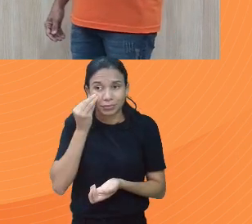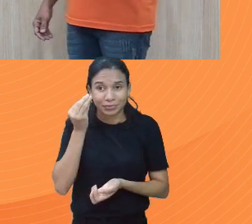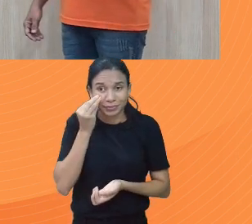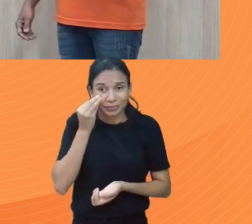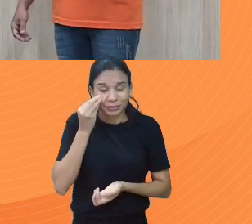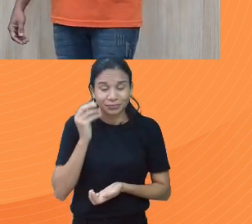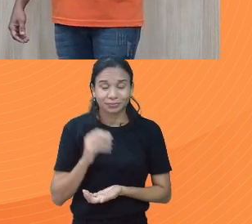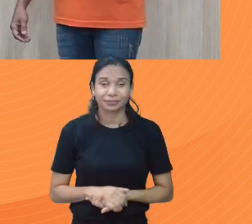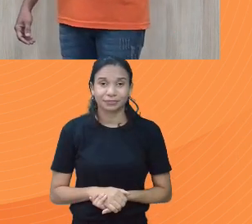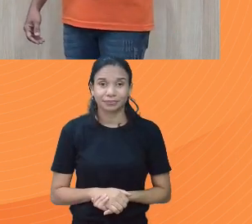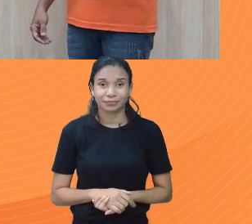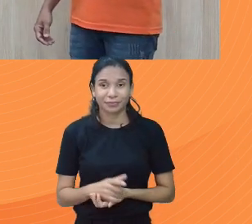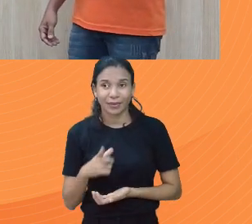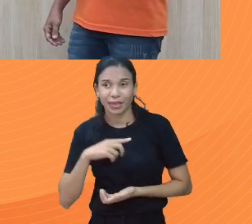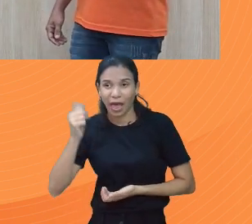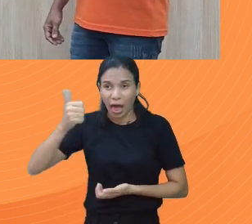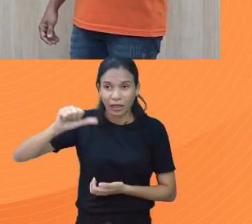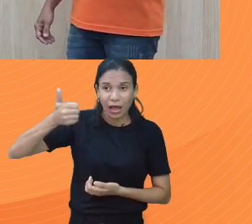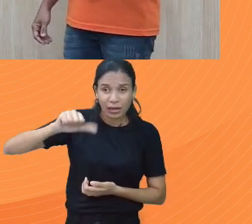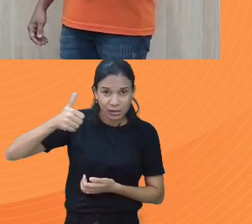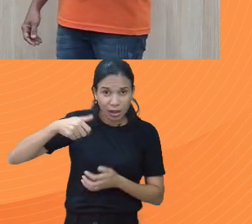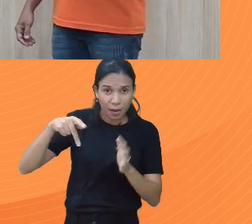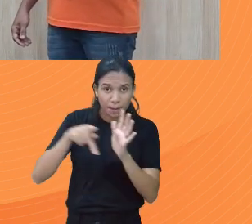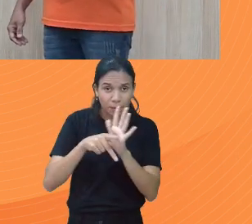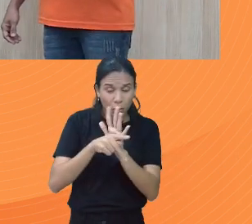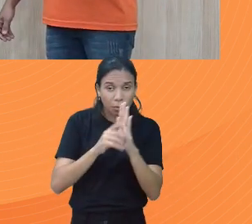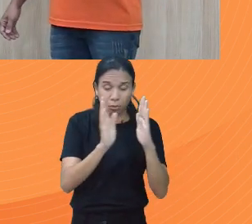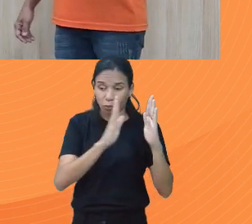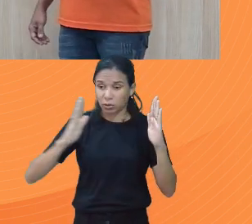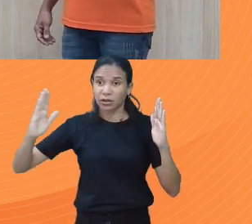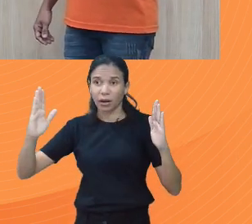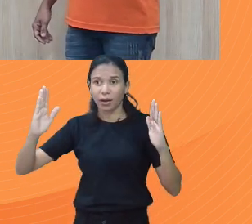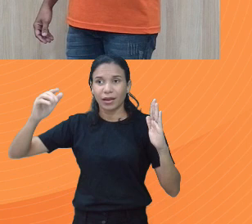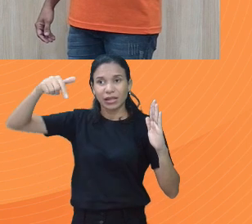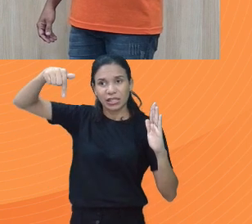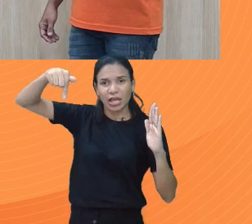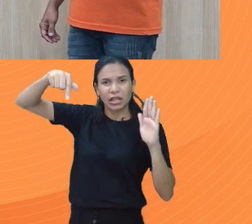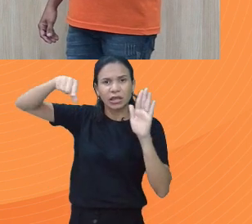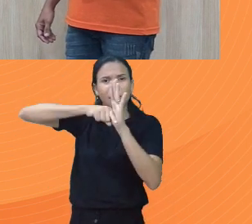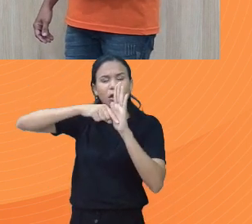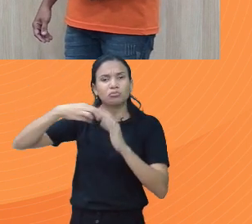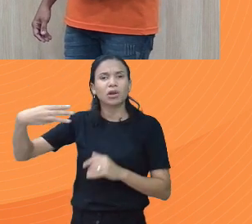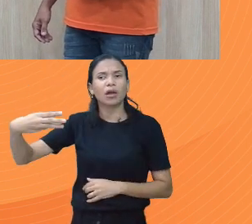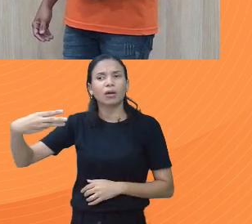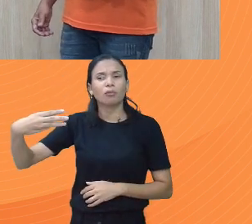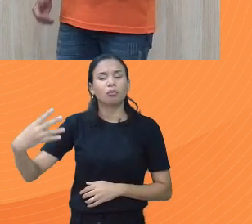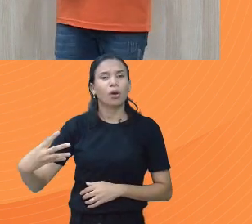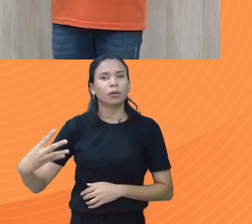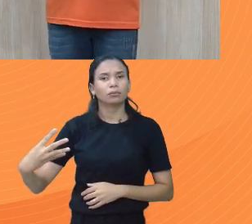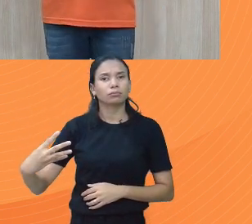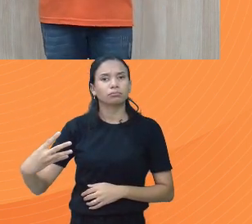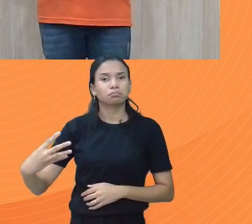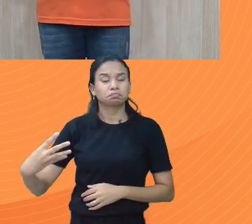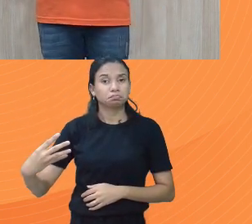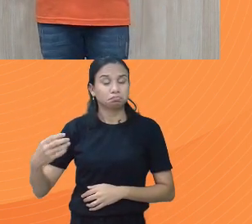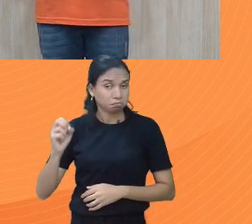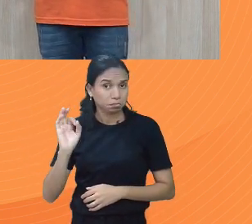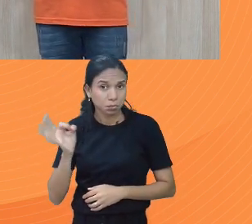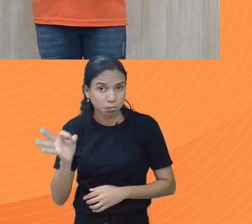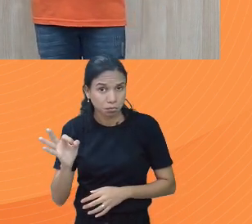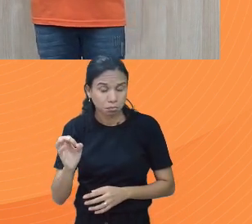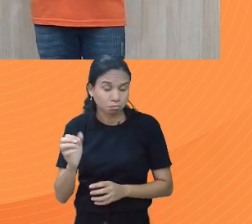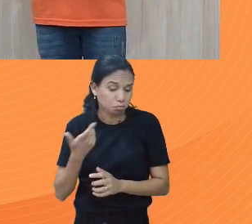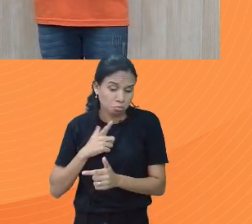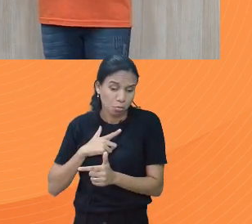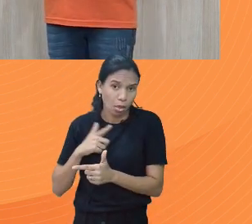ver aonde. Para analisar a do milésimo. 7 menos 3, 4. Tá certo,